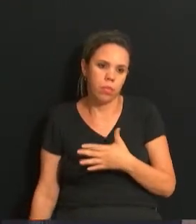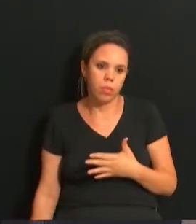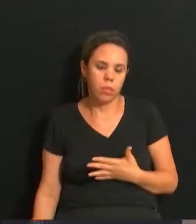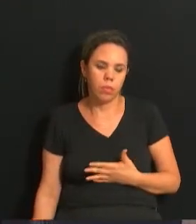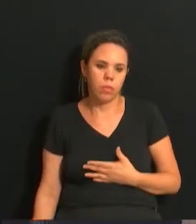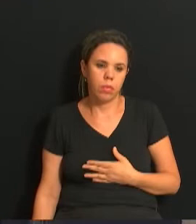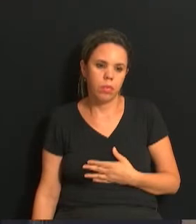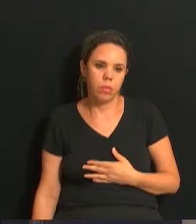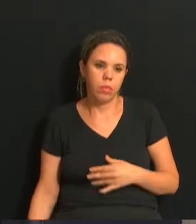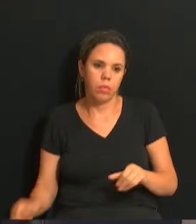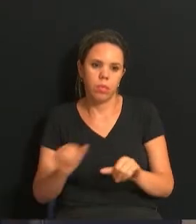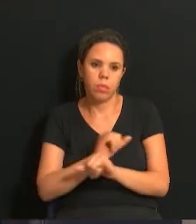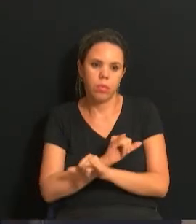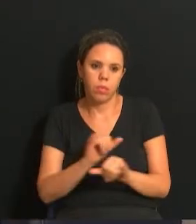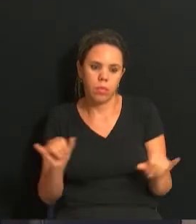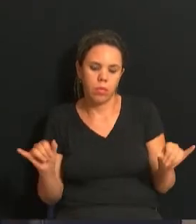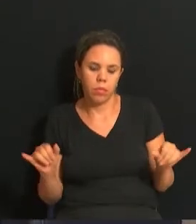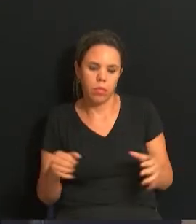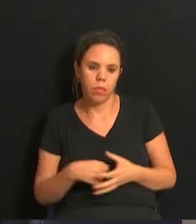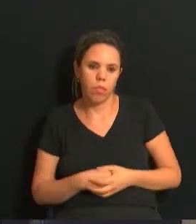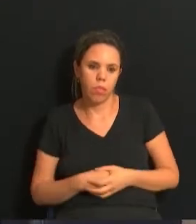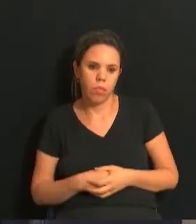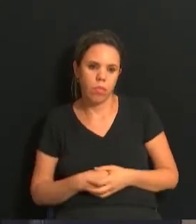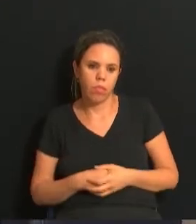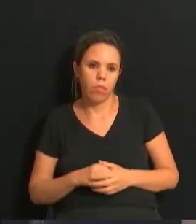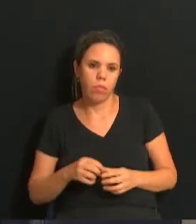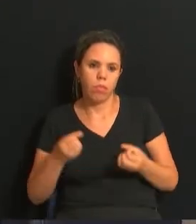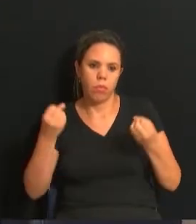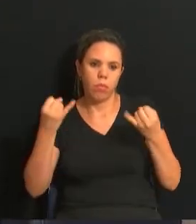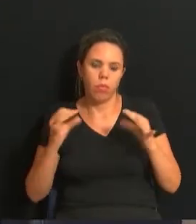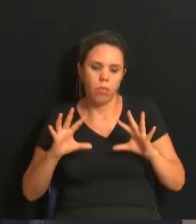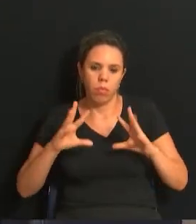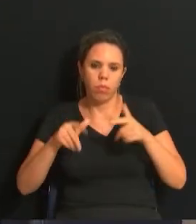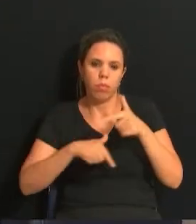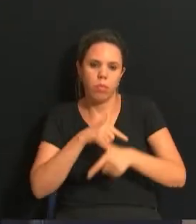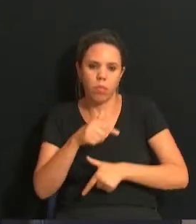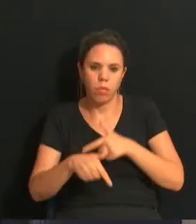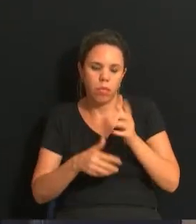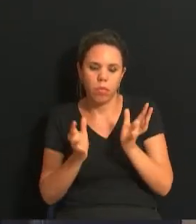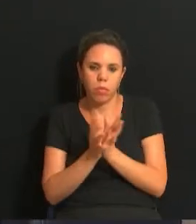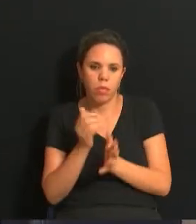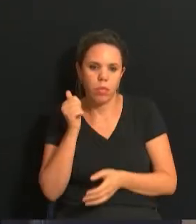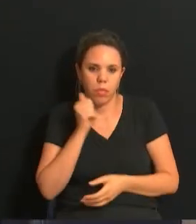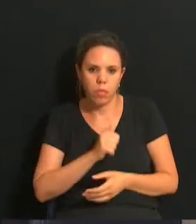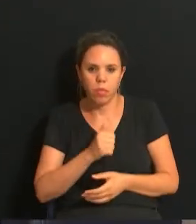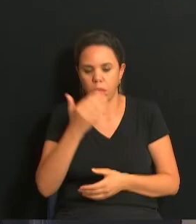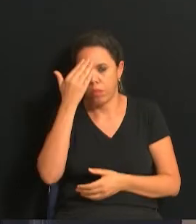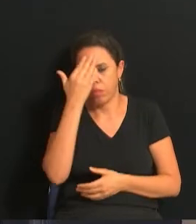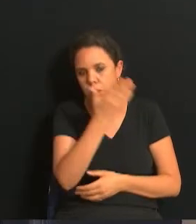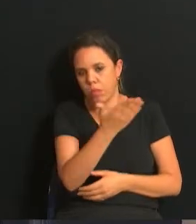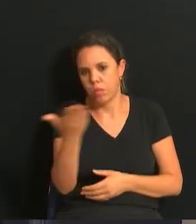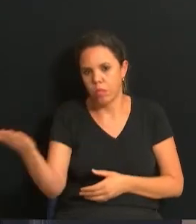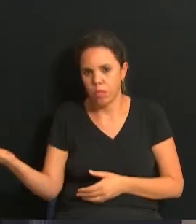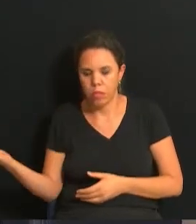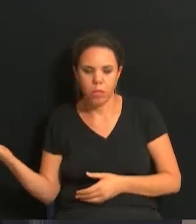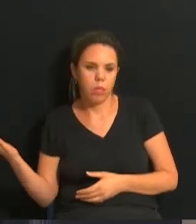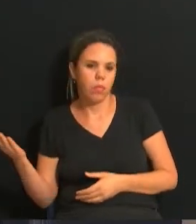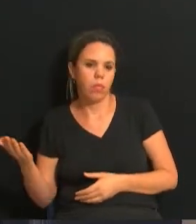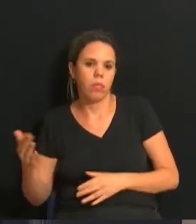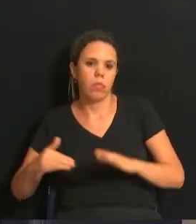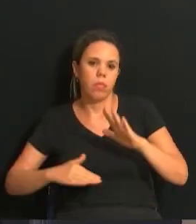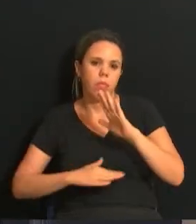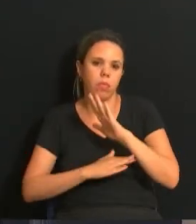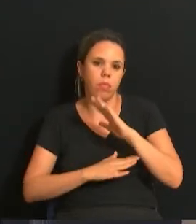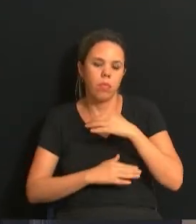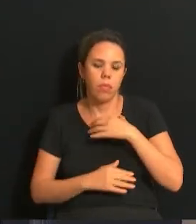as informações e os desdobramentos daqui do trabalho da Comissão da Mulher. Agradeço toda a equipe da Câmara